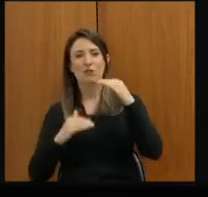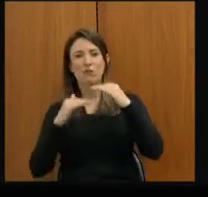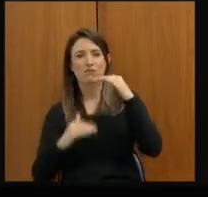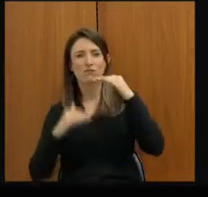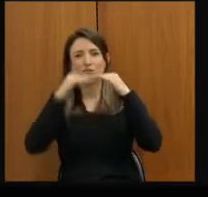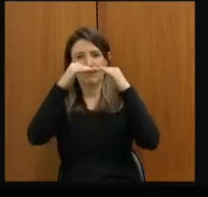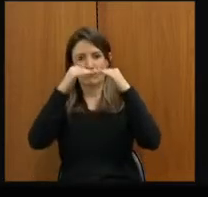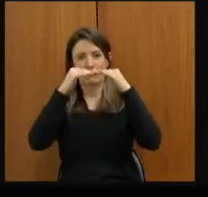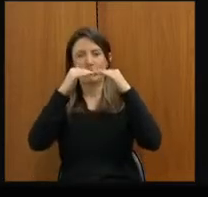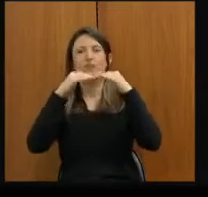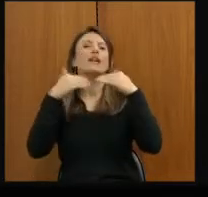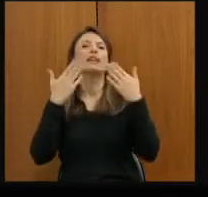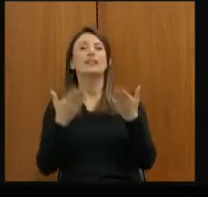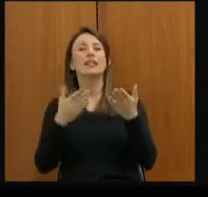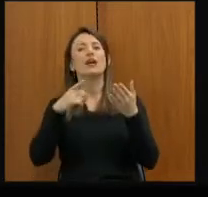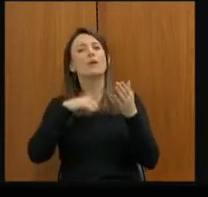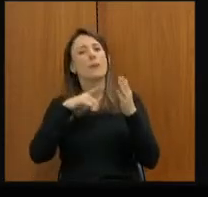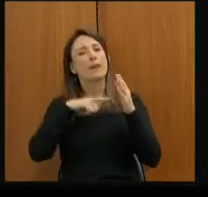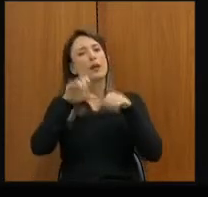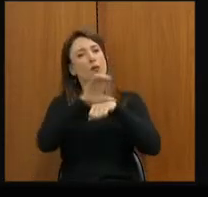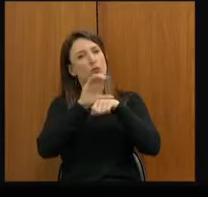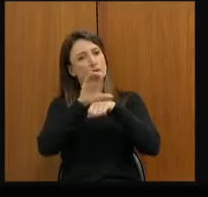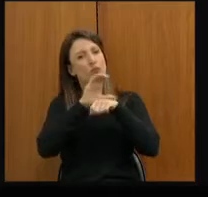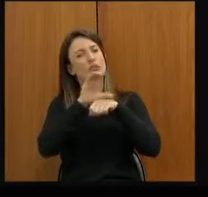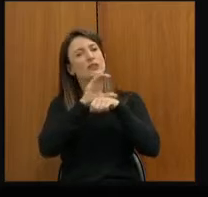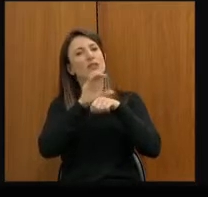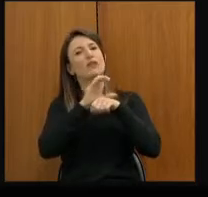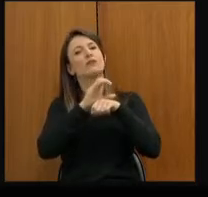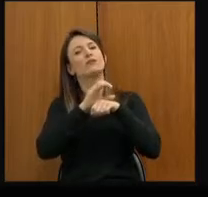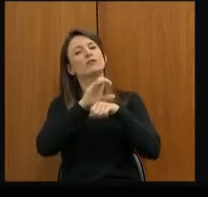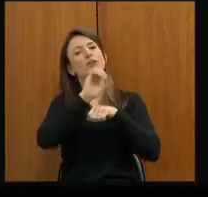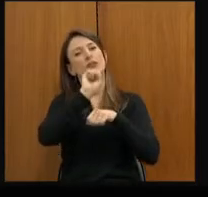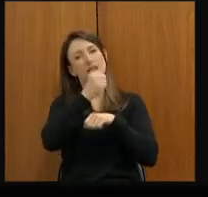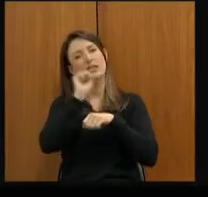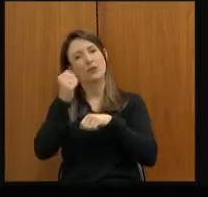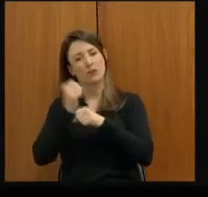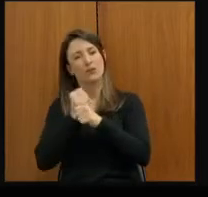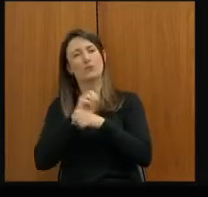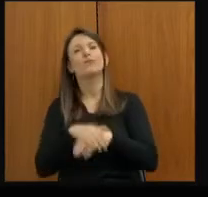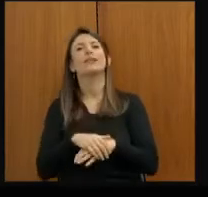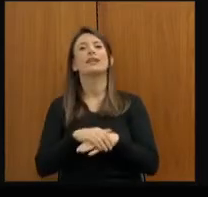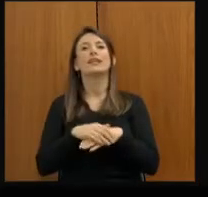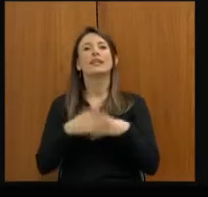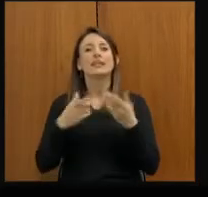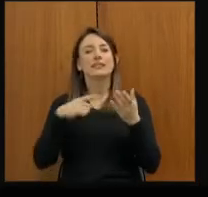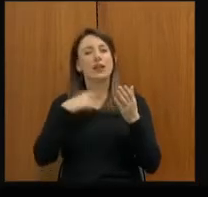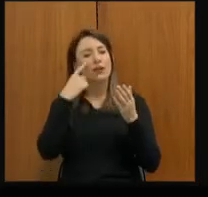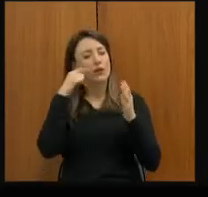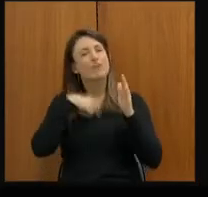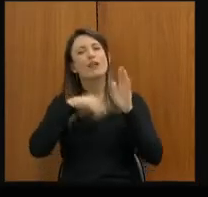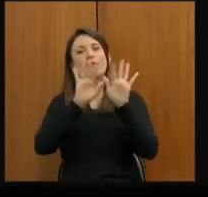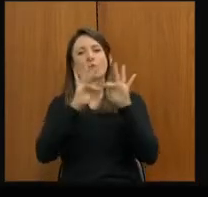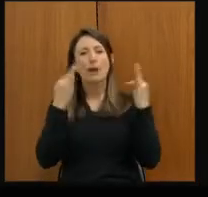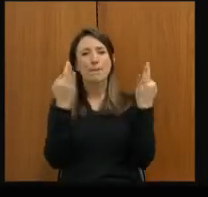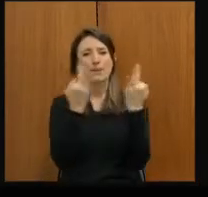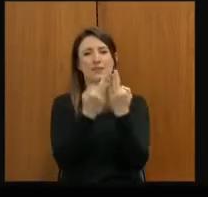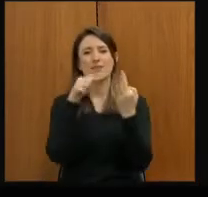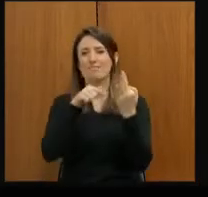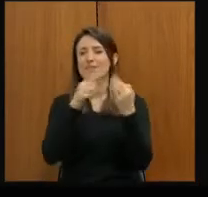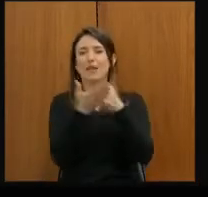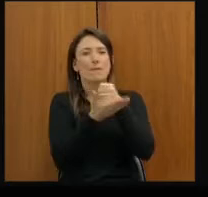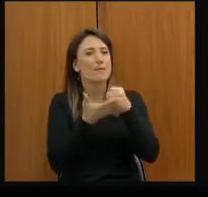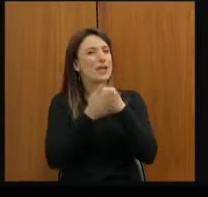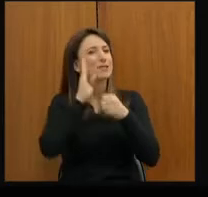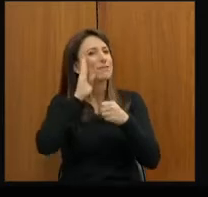Constituição Federal de 88 conforme expressa previsão condicional a família base da sociedade